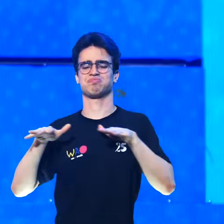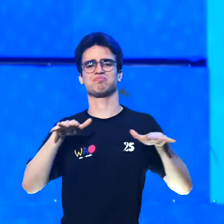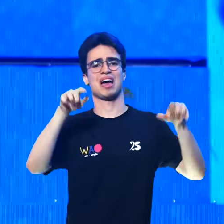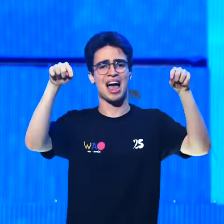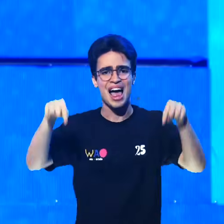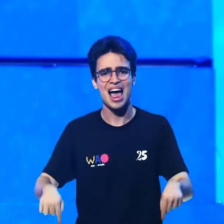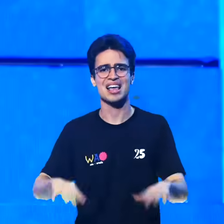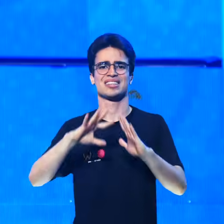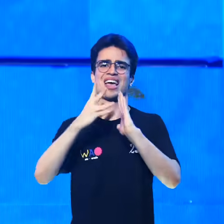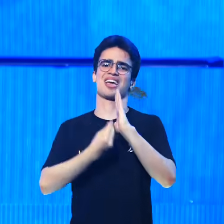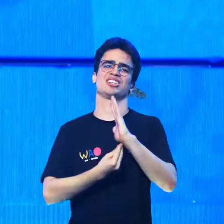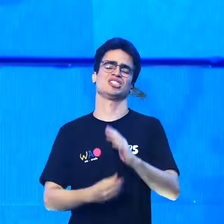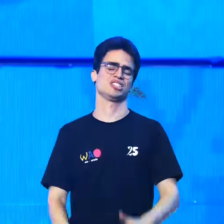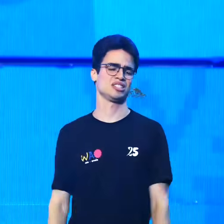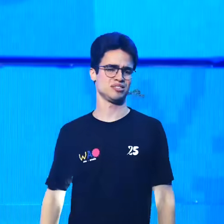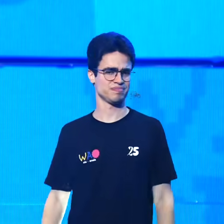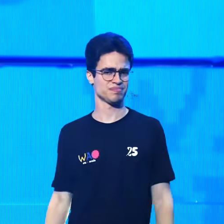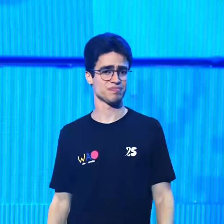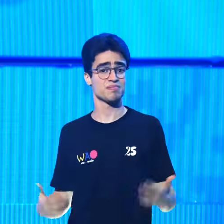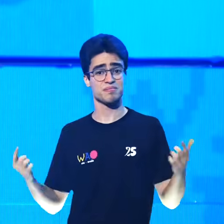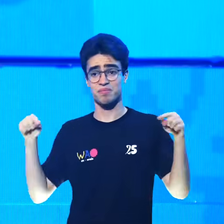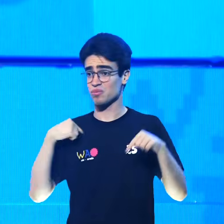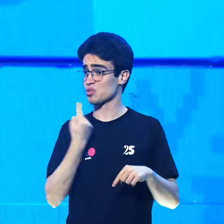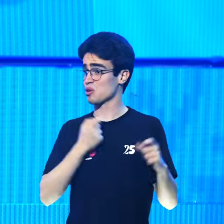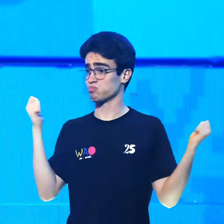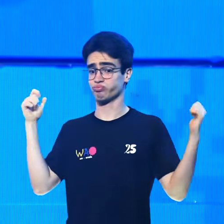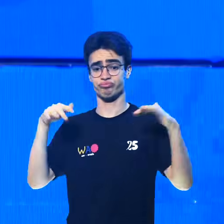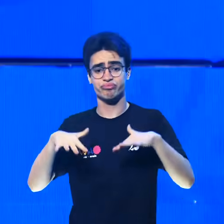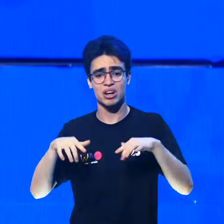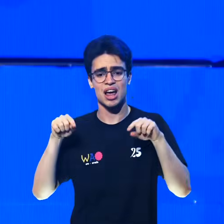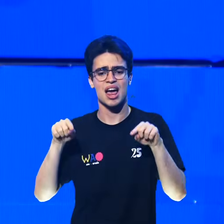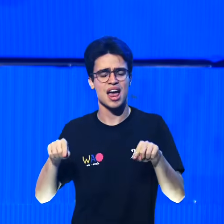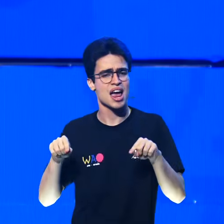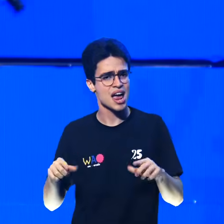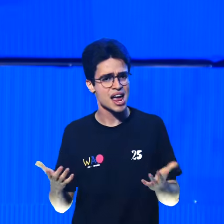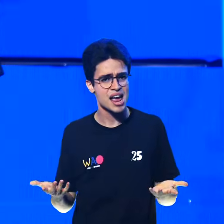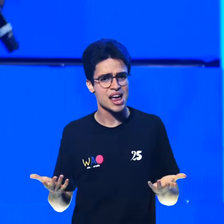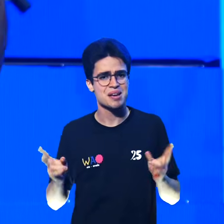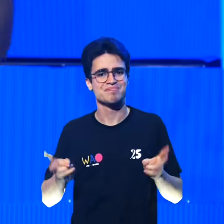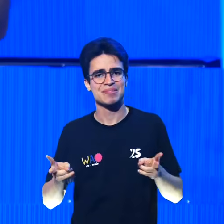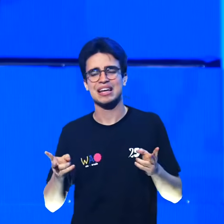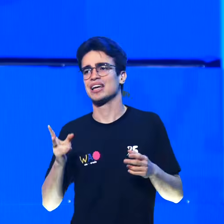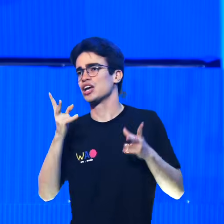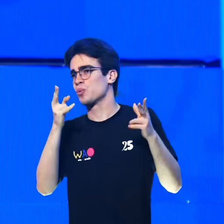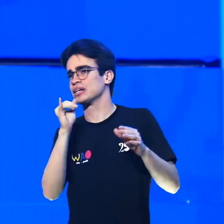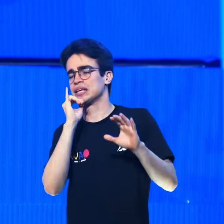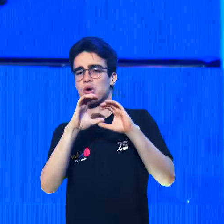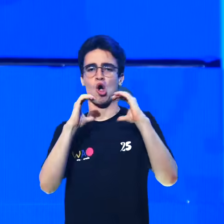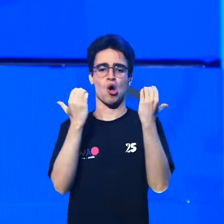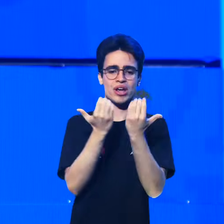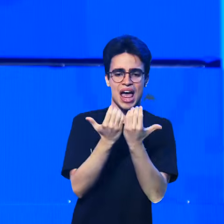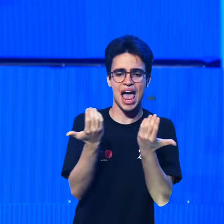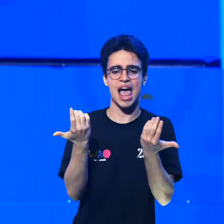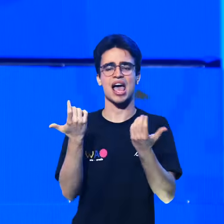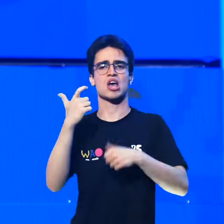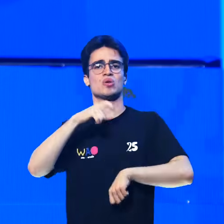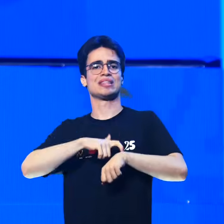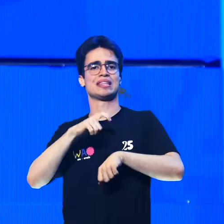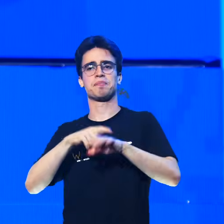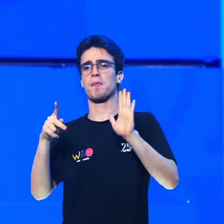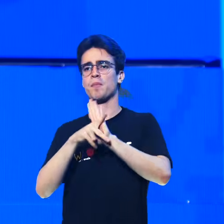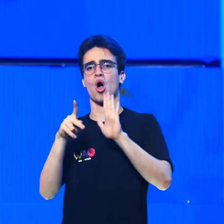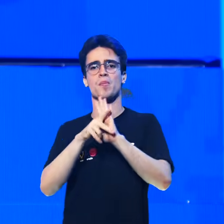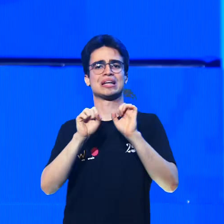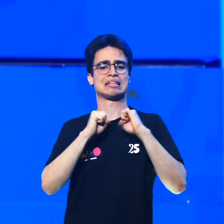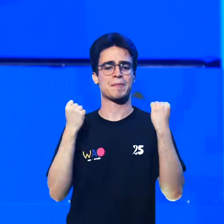da igreja. E reuniões como essas, como congressos, como tempo de seminários,